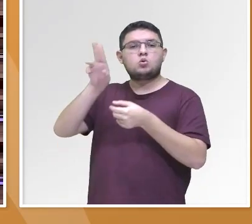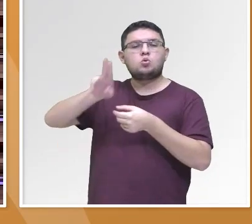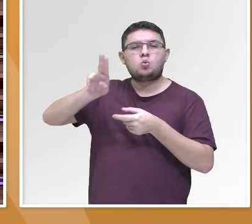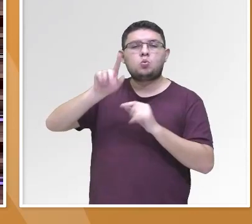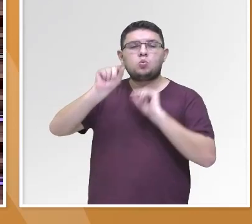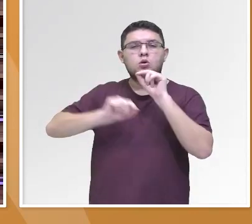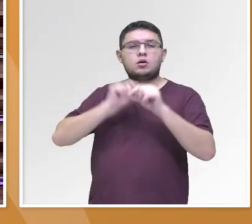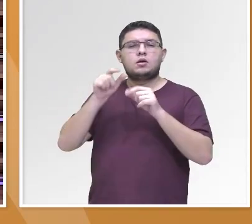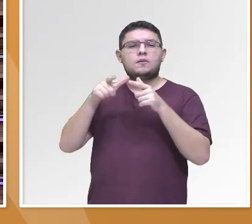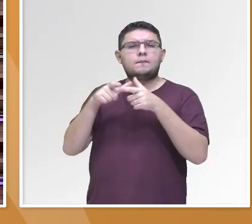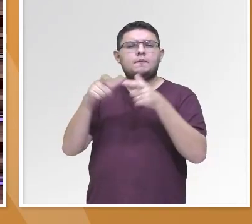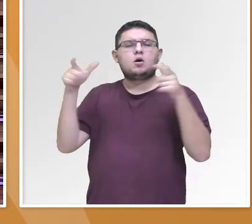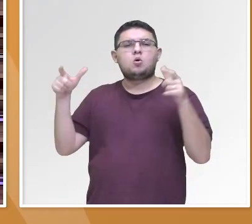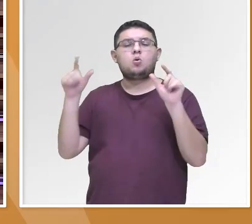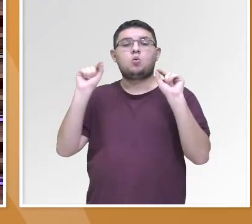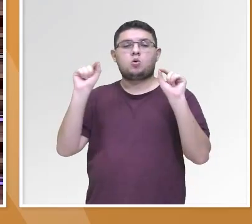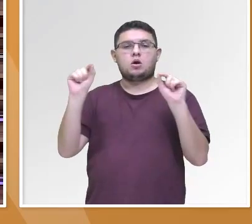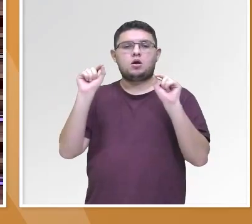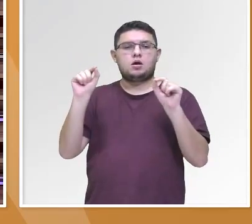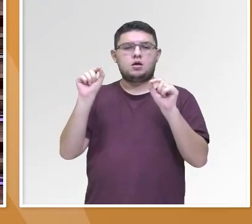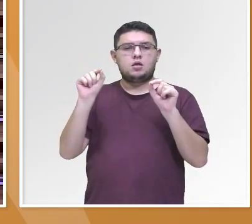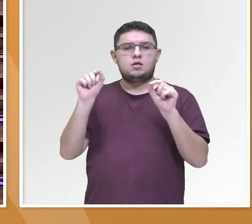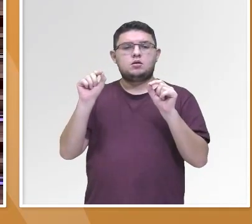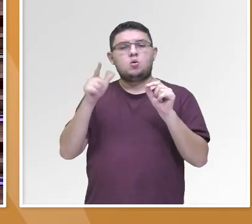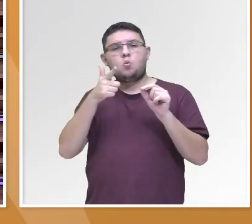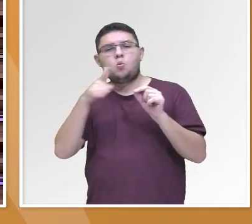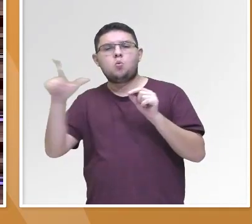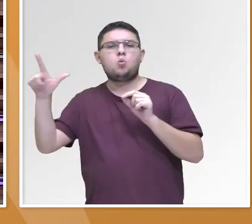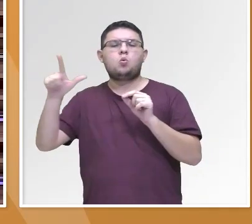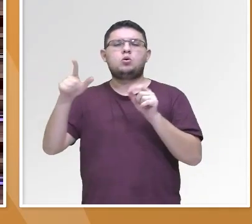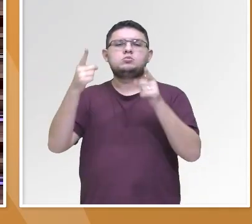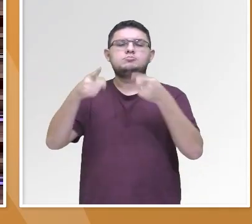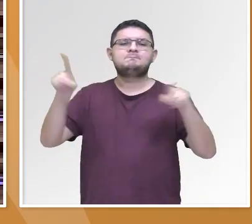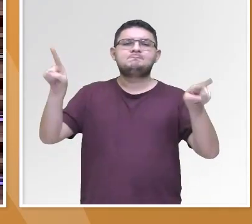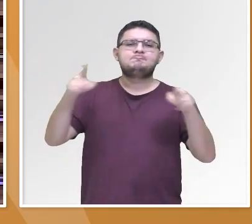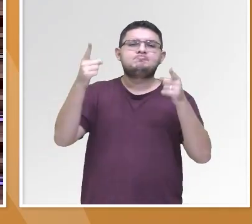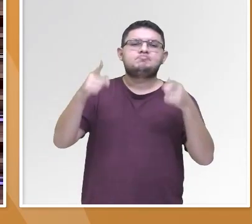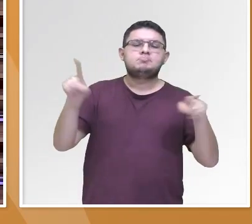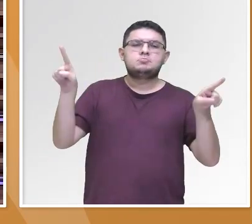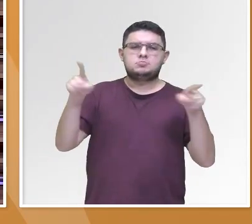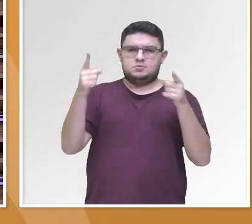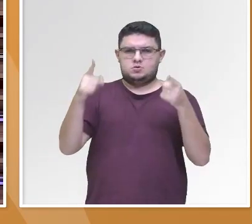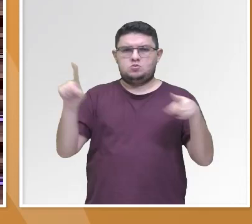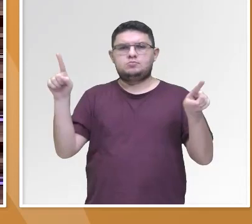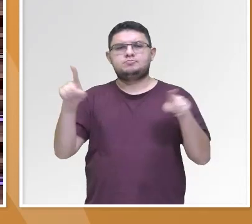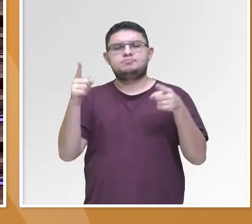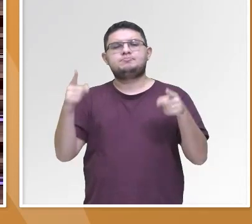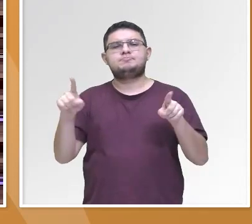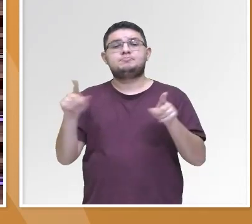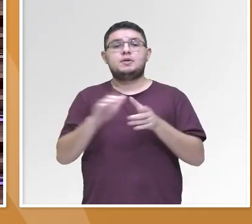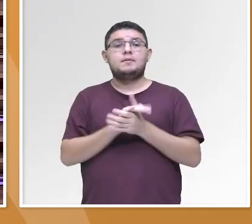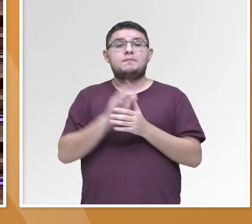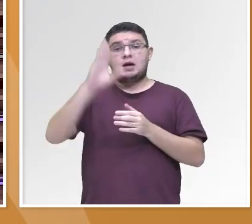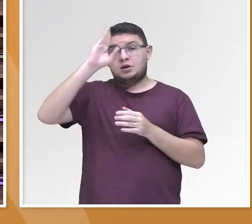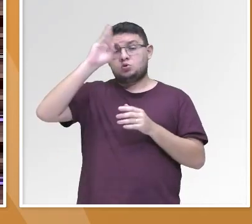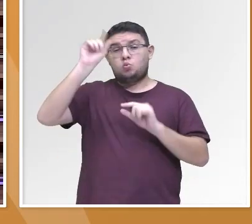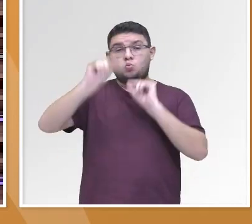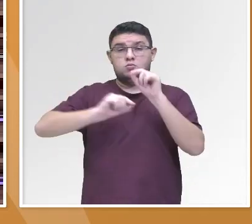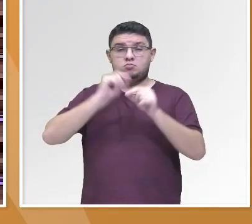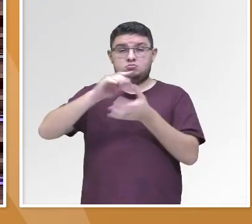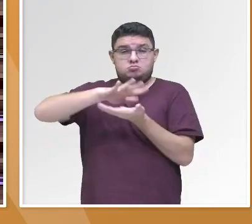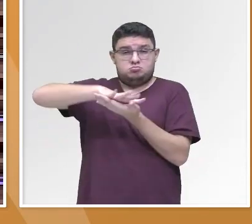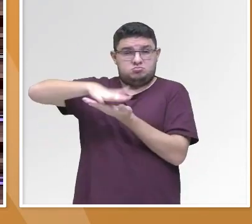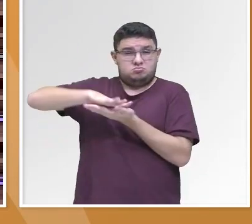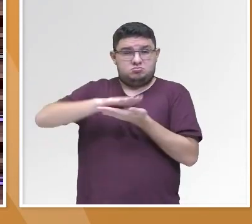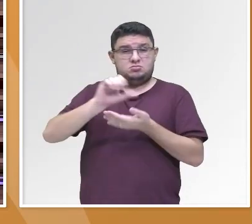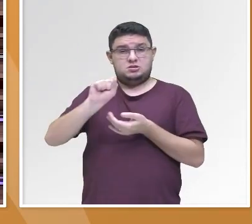também, tá? Associando-os a outros ritmos musicais. A todo momento tem ritmos musicais nascendo, mas o samba é um dos quais a gente